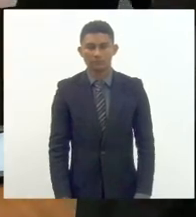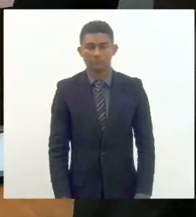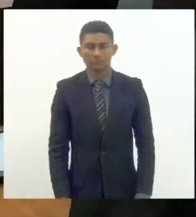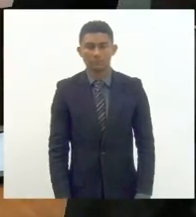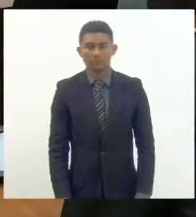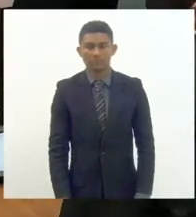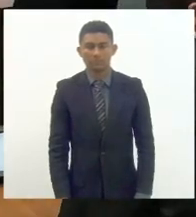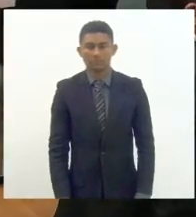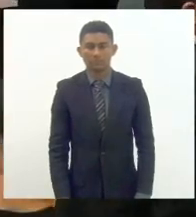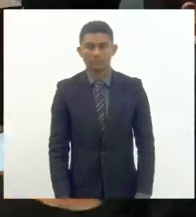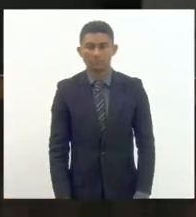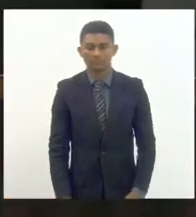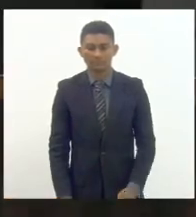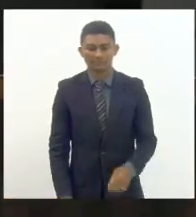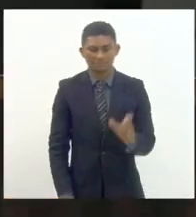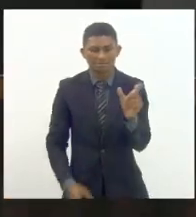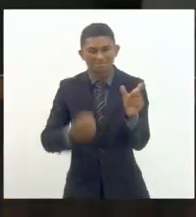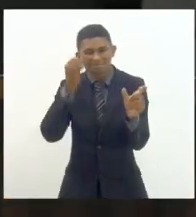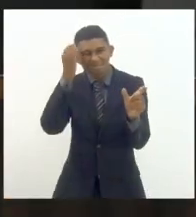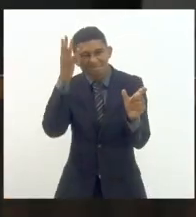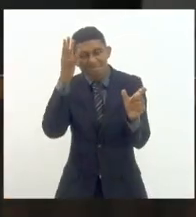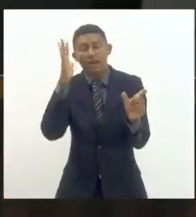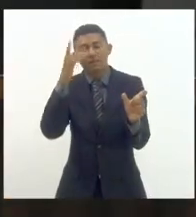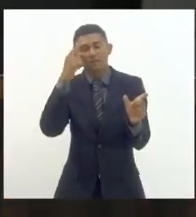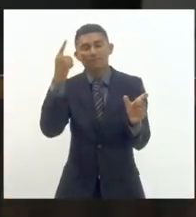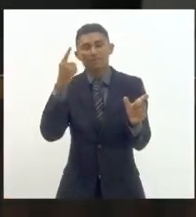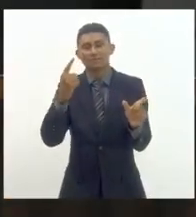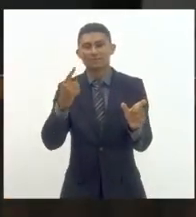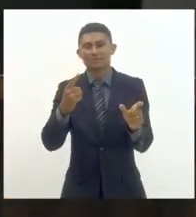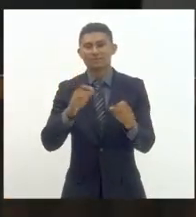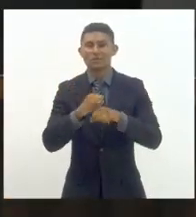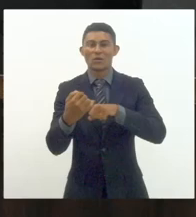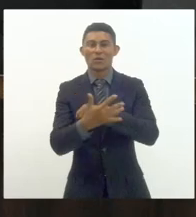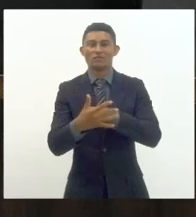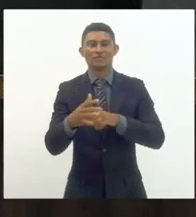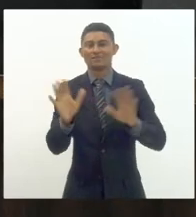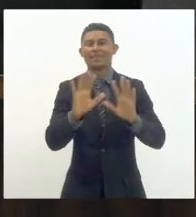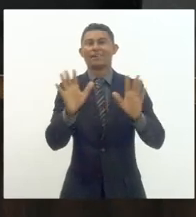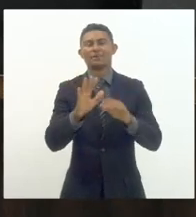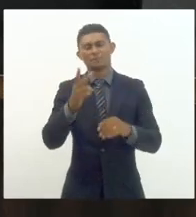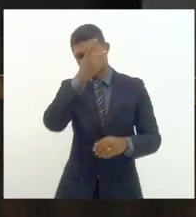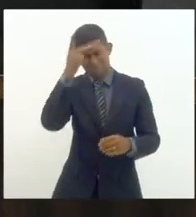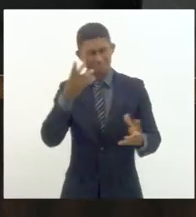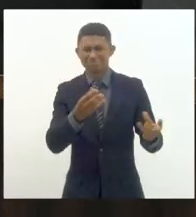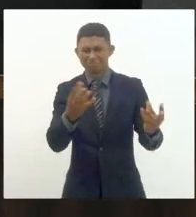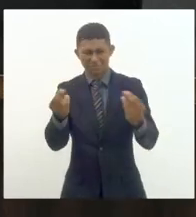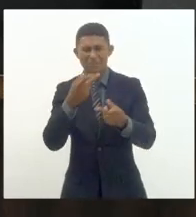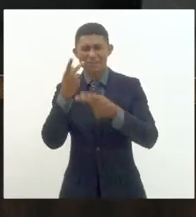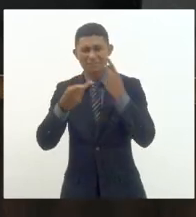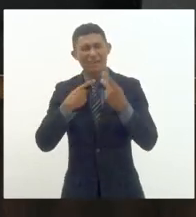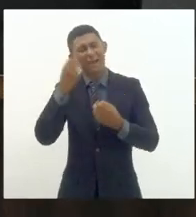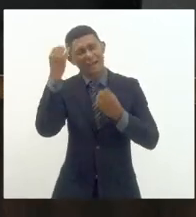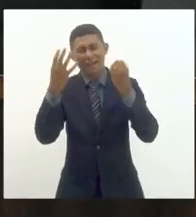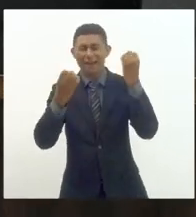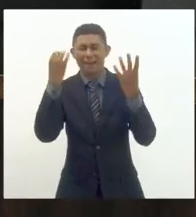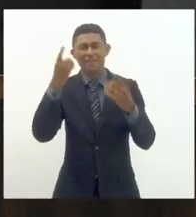capitalizado. Fugiu a palavra e voltou. E não foi pelo Covid. Todo mundo está botando a culpa agora no Covid. Esqueci pelo